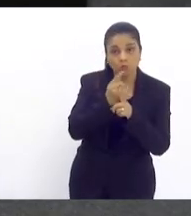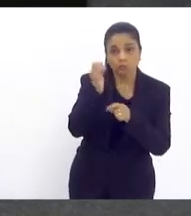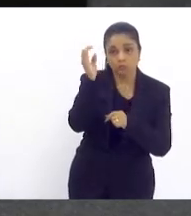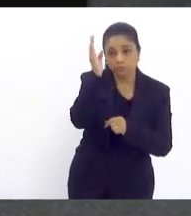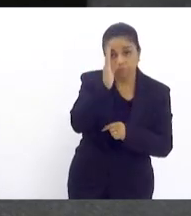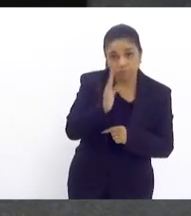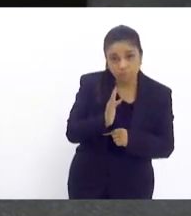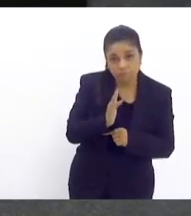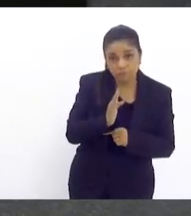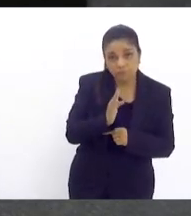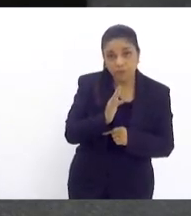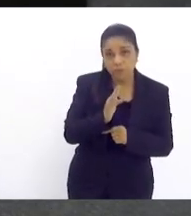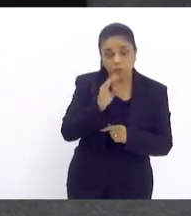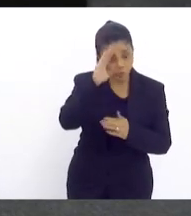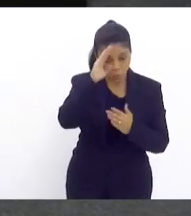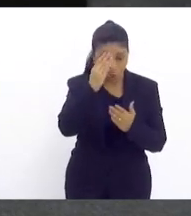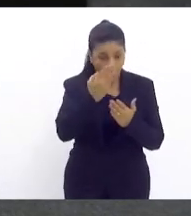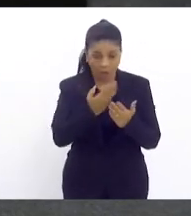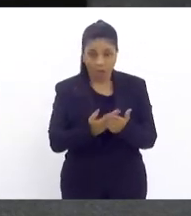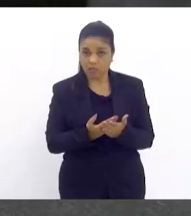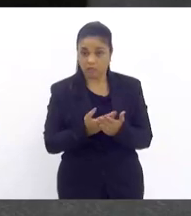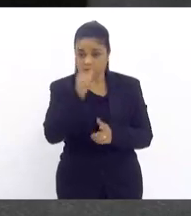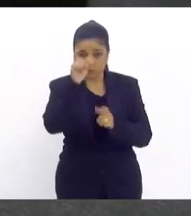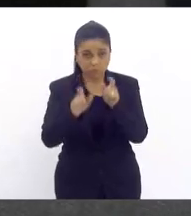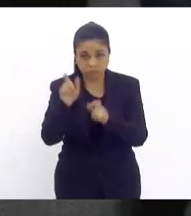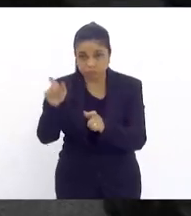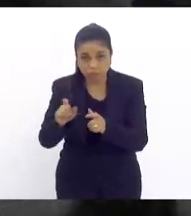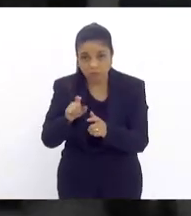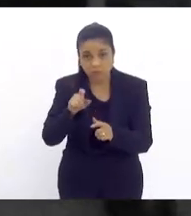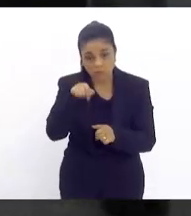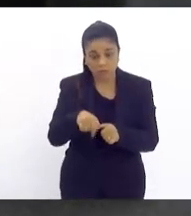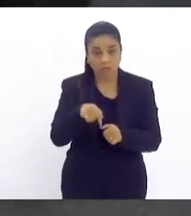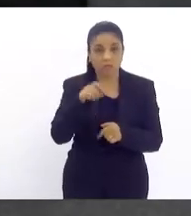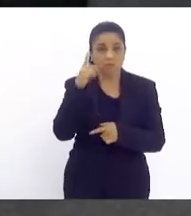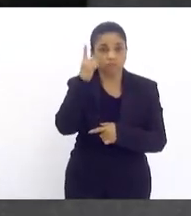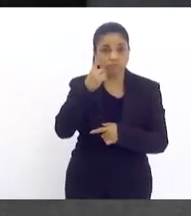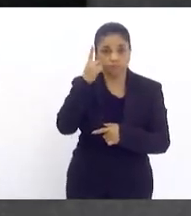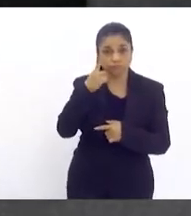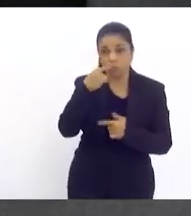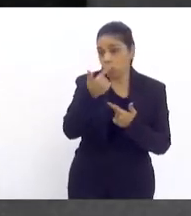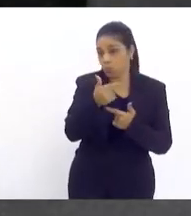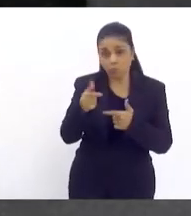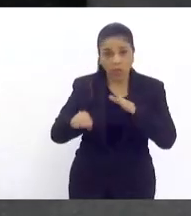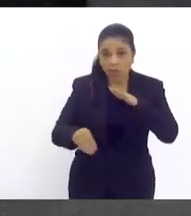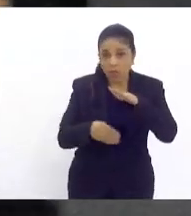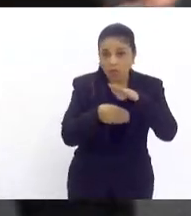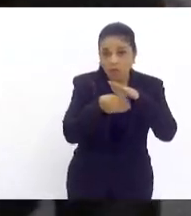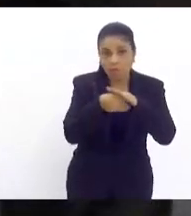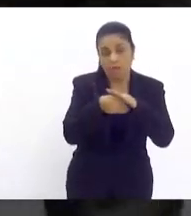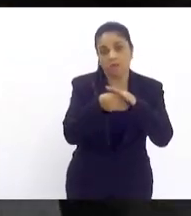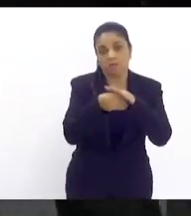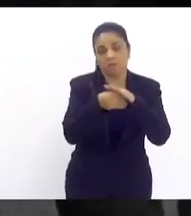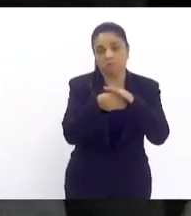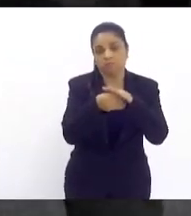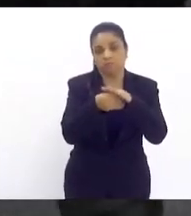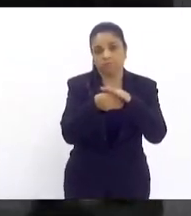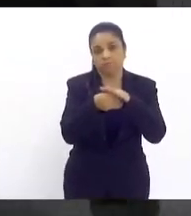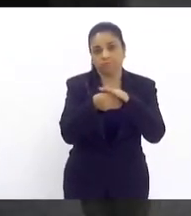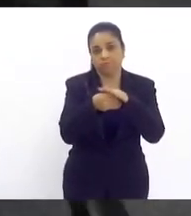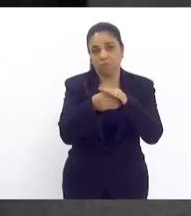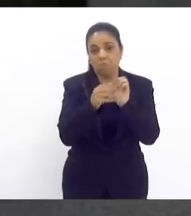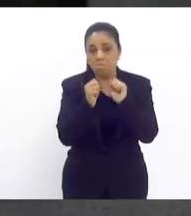ninguém acredita que o Estado do Rio de Janeiro os parlamentares não tem emendas que eles possam fazer